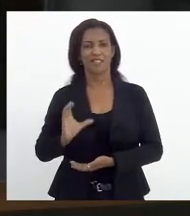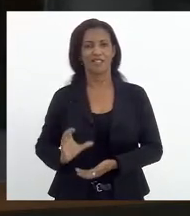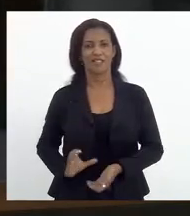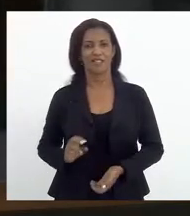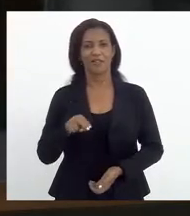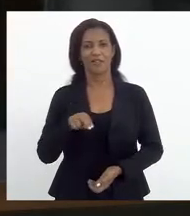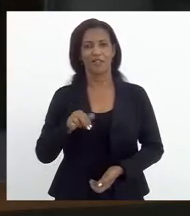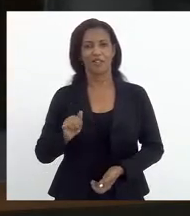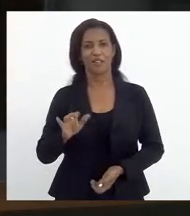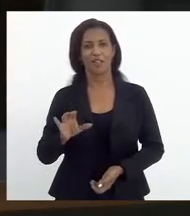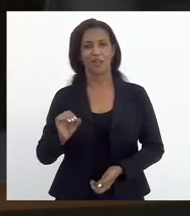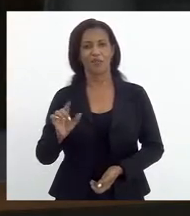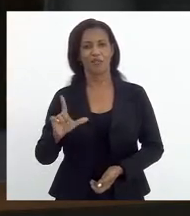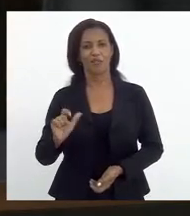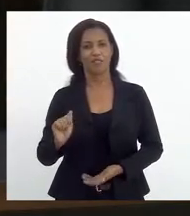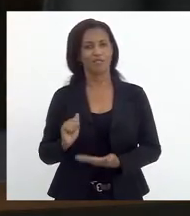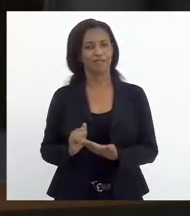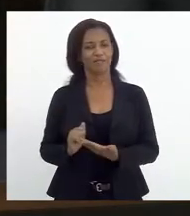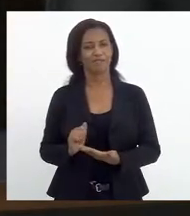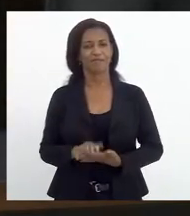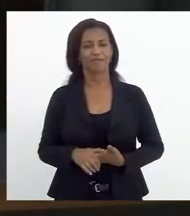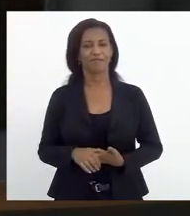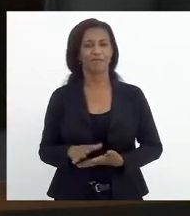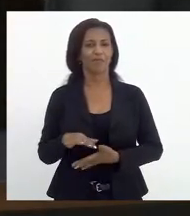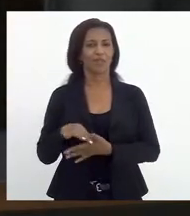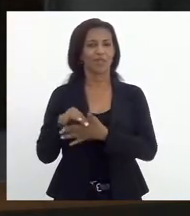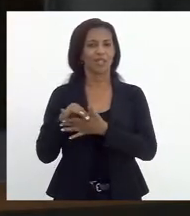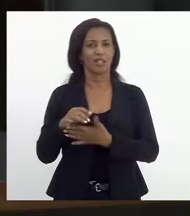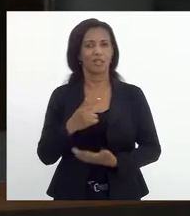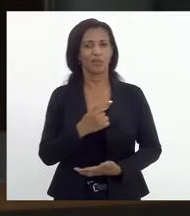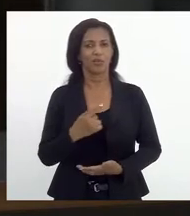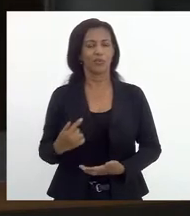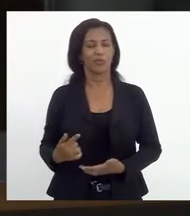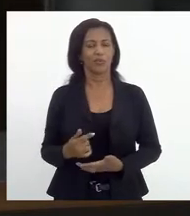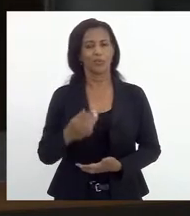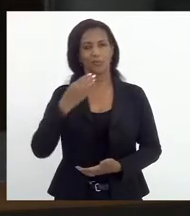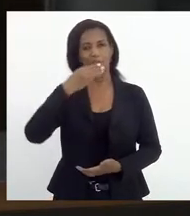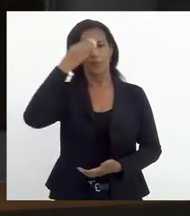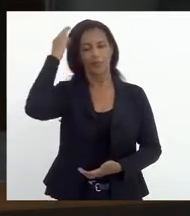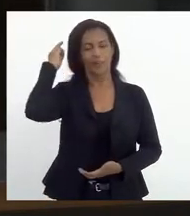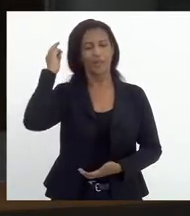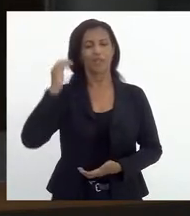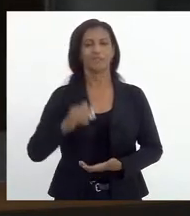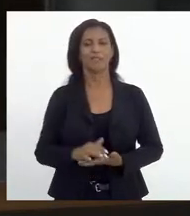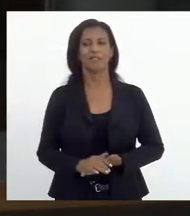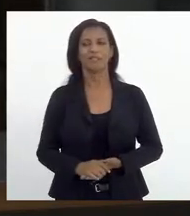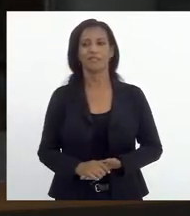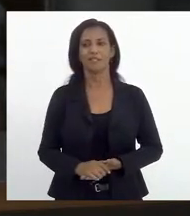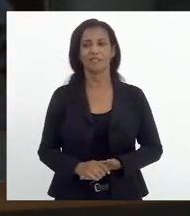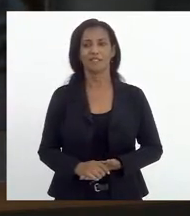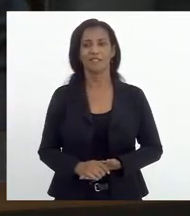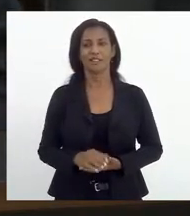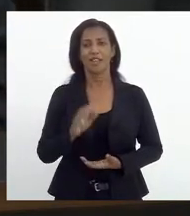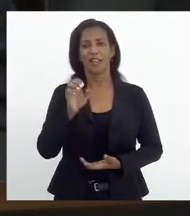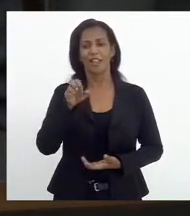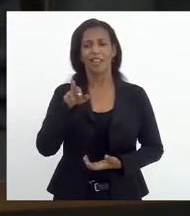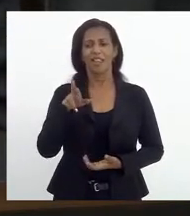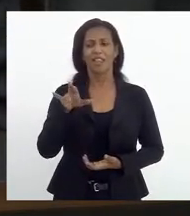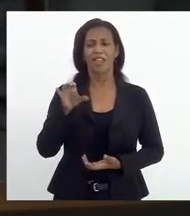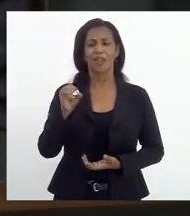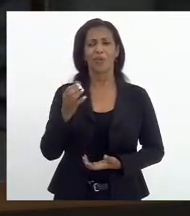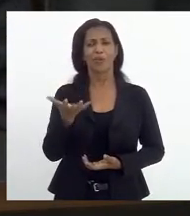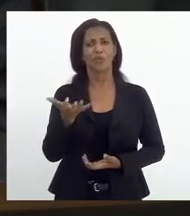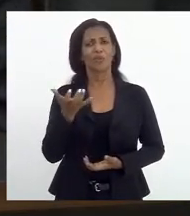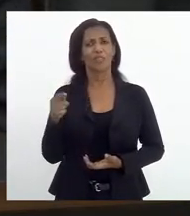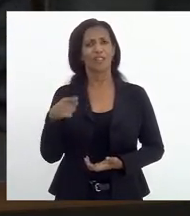Nicola Michoni, nosso líder de governo, Márcio Pacheco. O Eurico estava querendo que a gente fizesse um